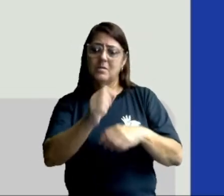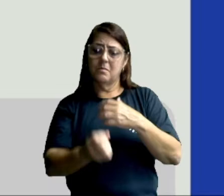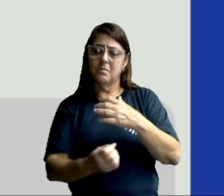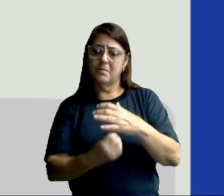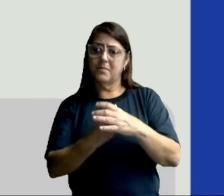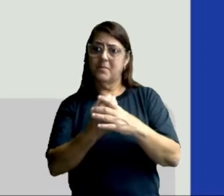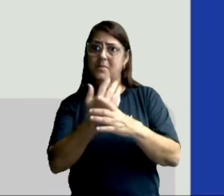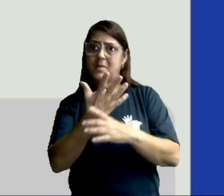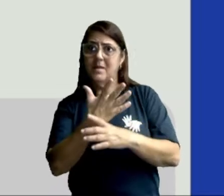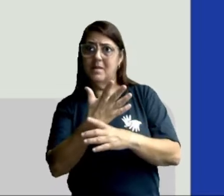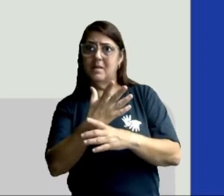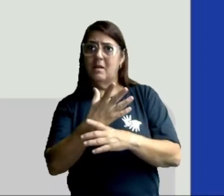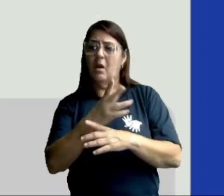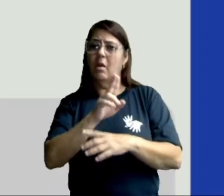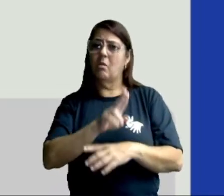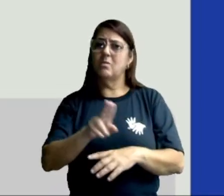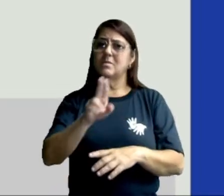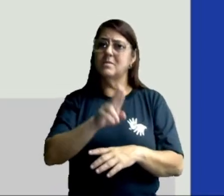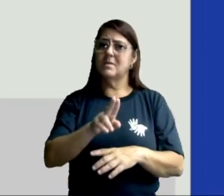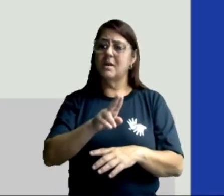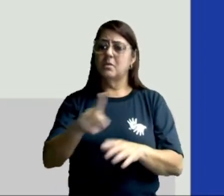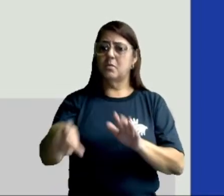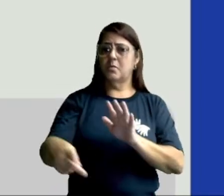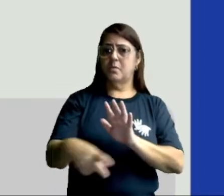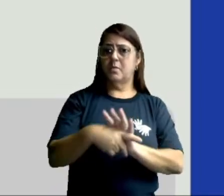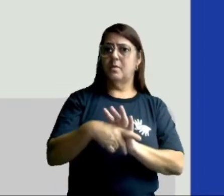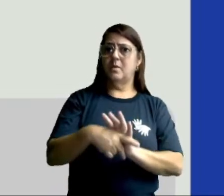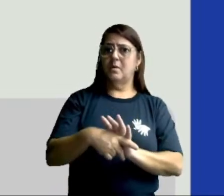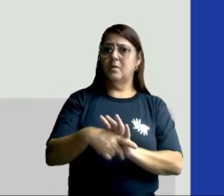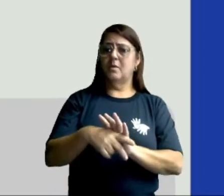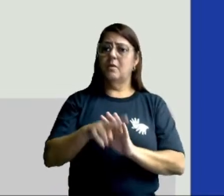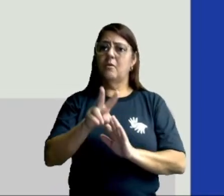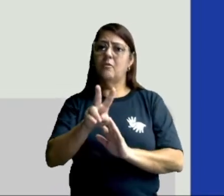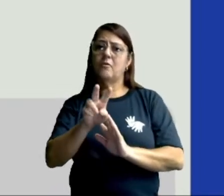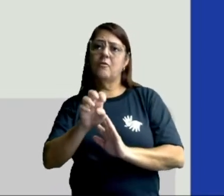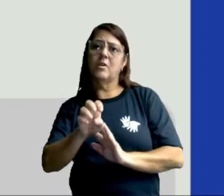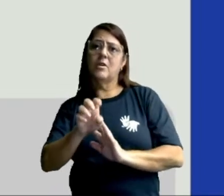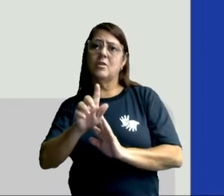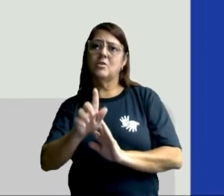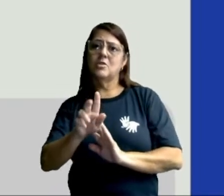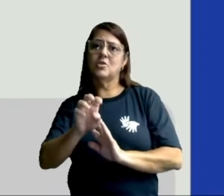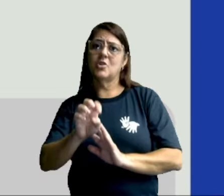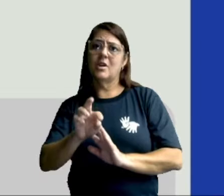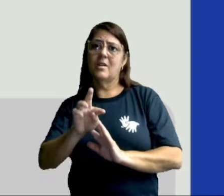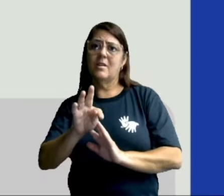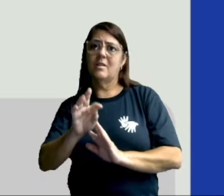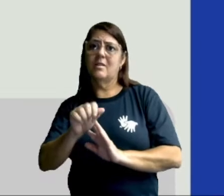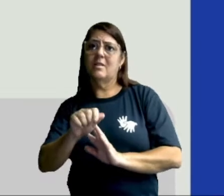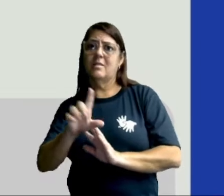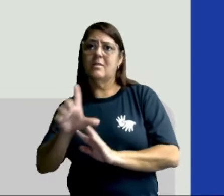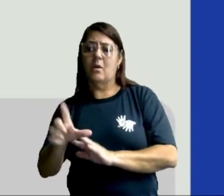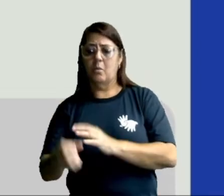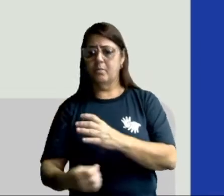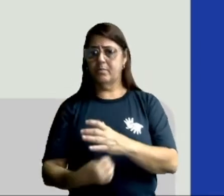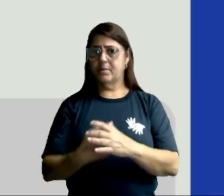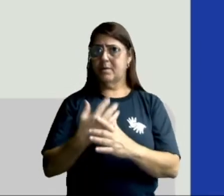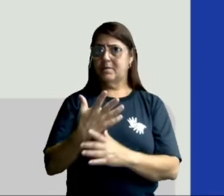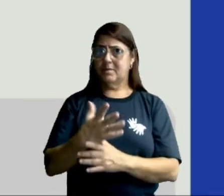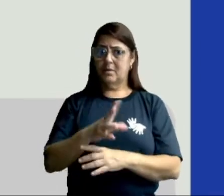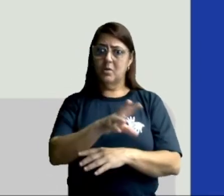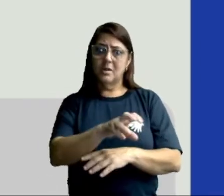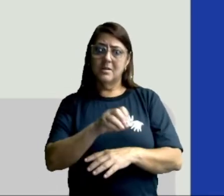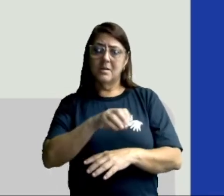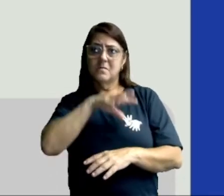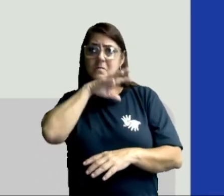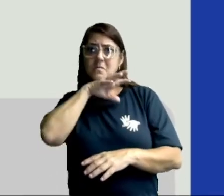plantinhas, a gente diz que é um material natural de origem vegetal, porque foi retirado das plantas. Quando é retirado